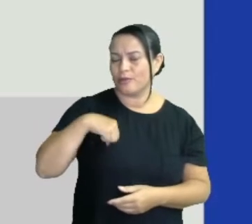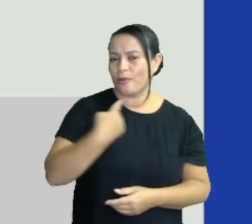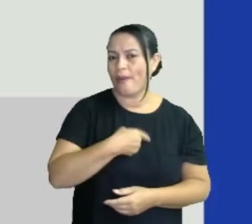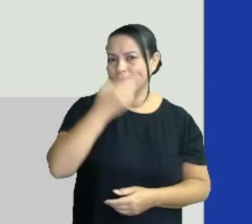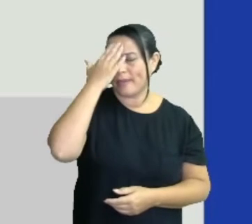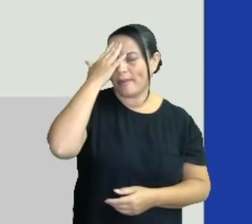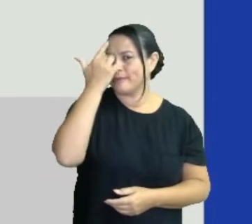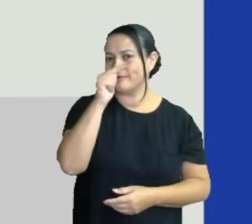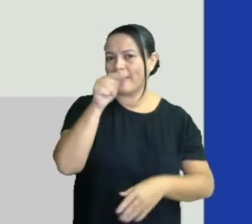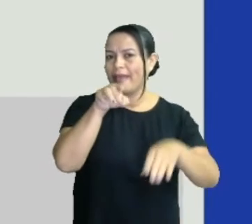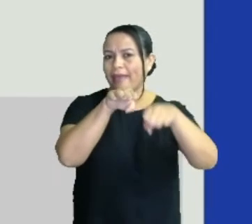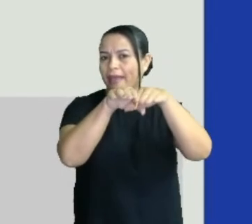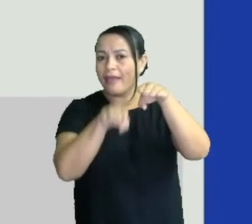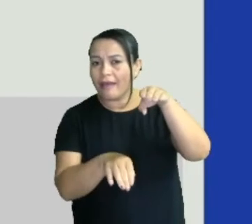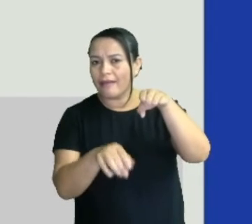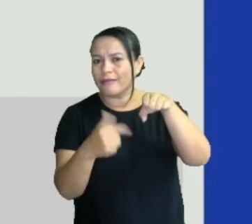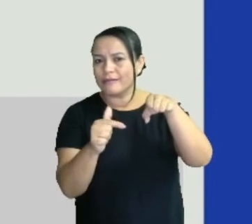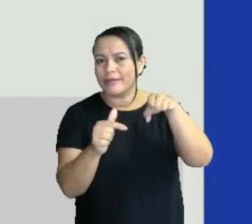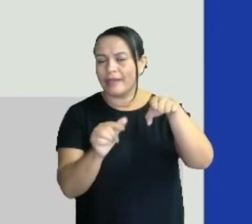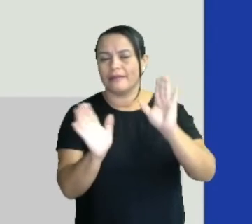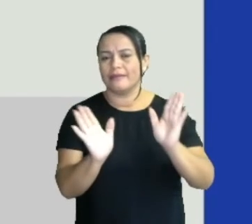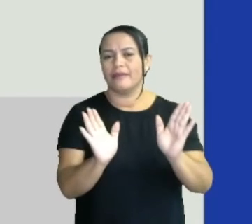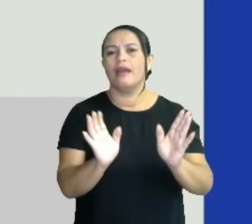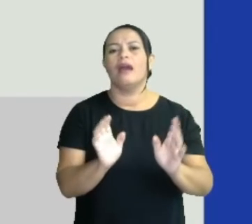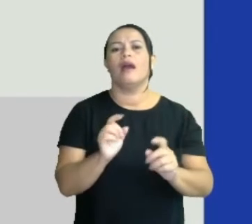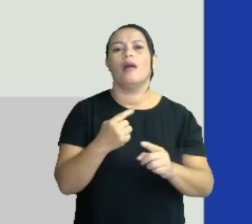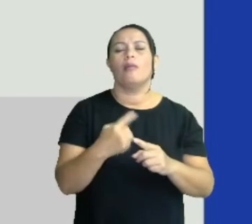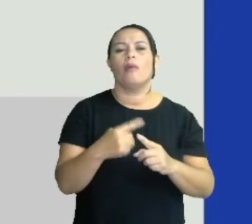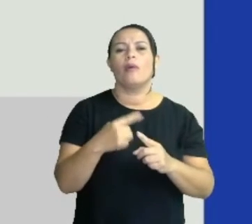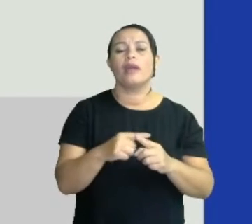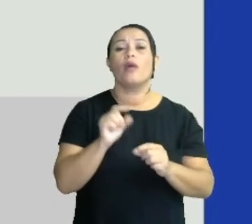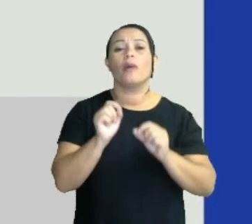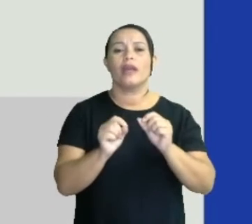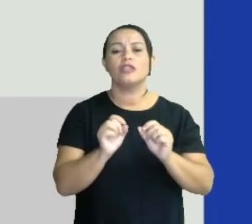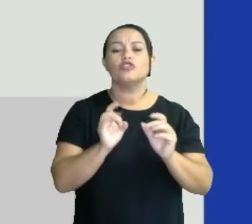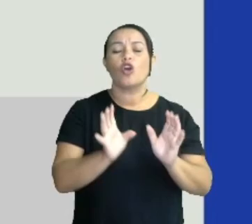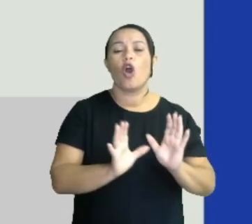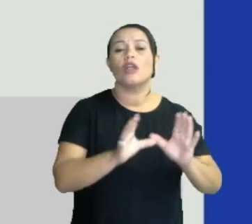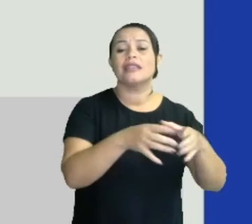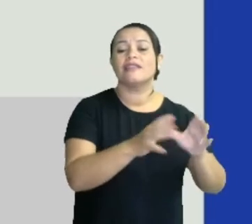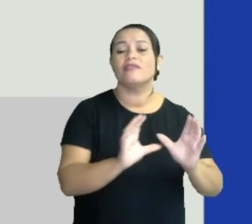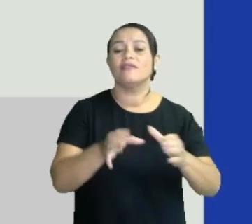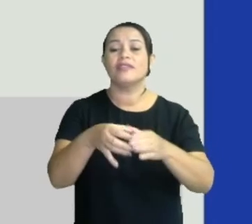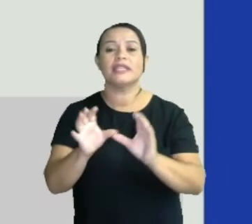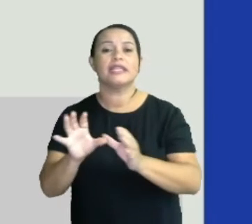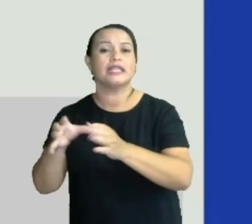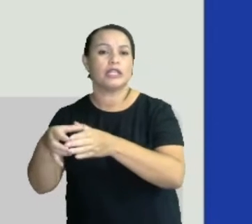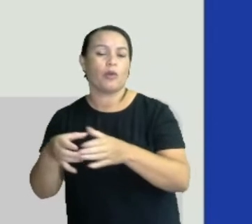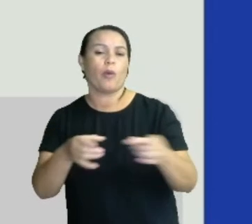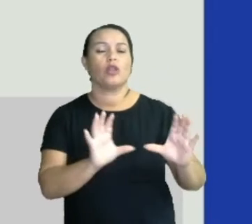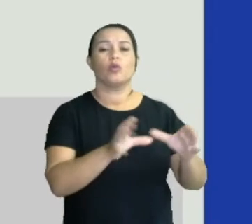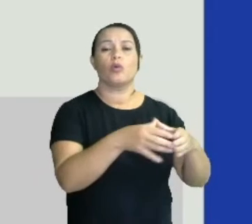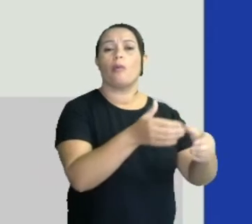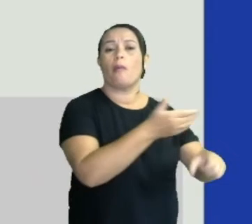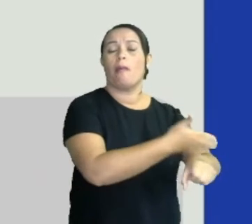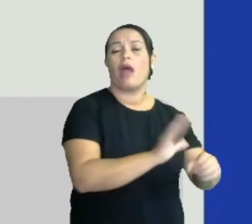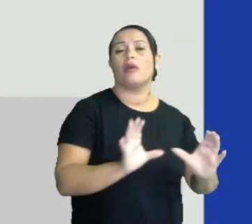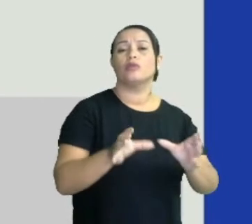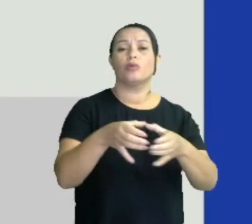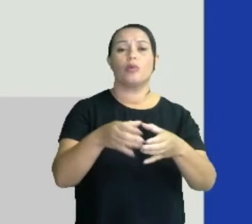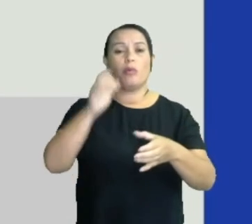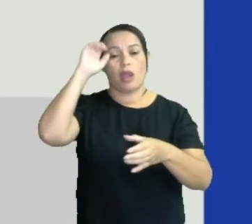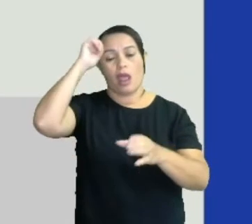que não, que na verdade é o senso comum que dividiu a espécie humana entre brancos,